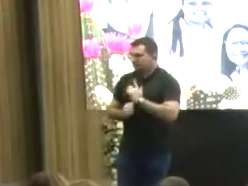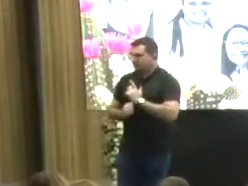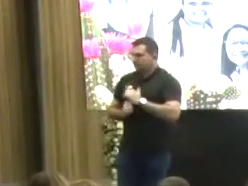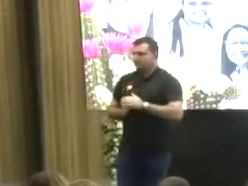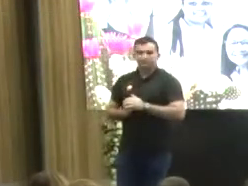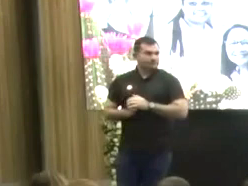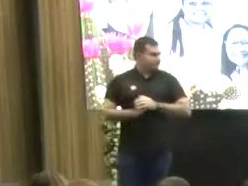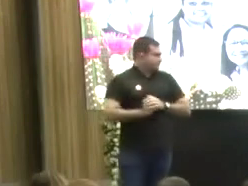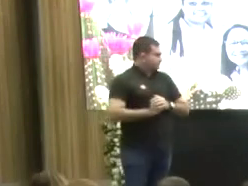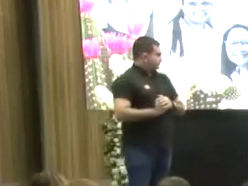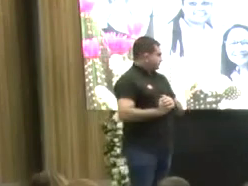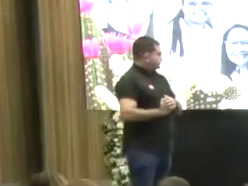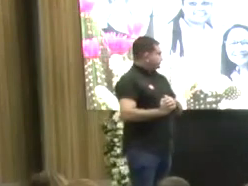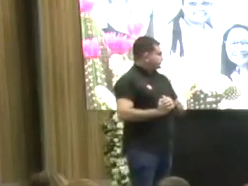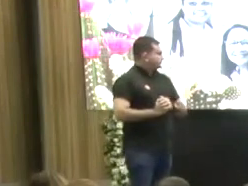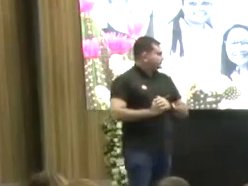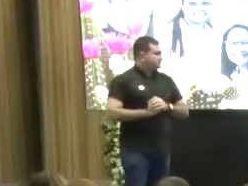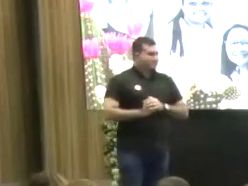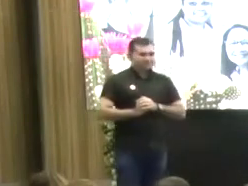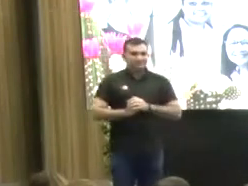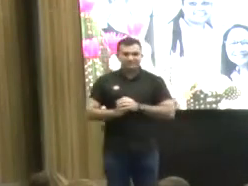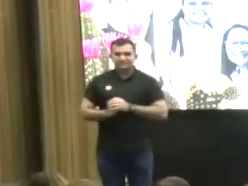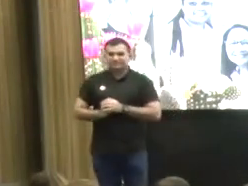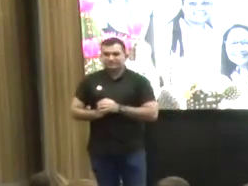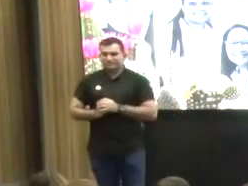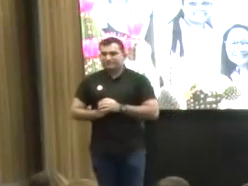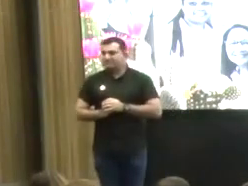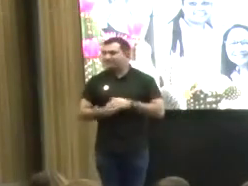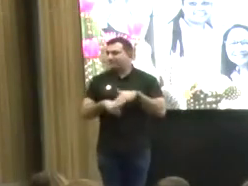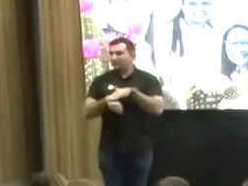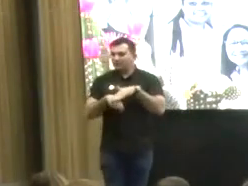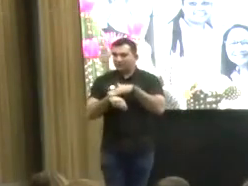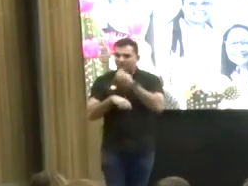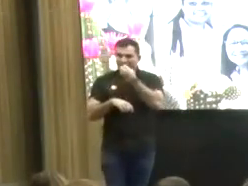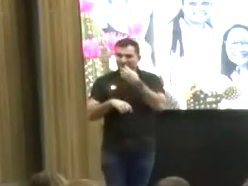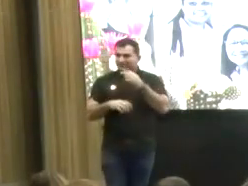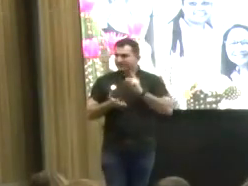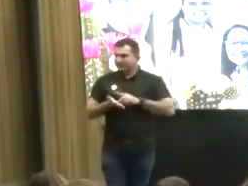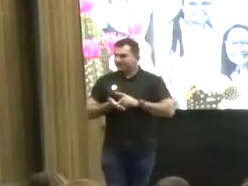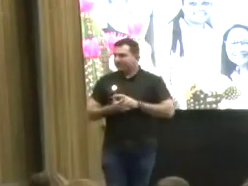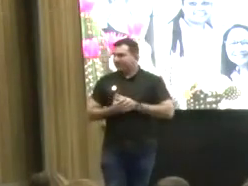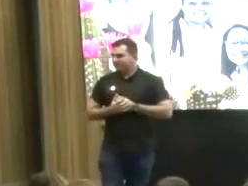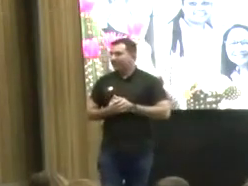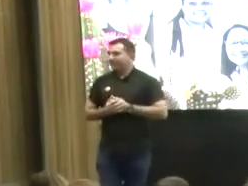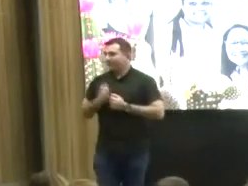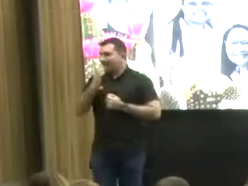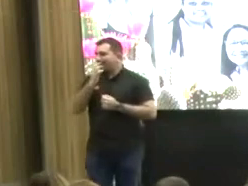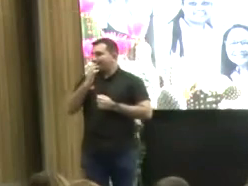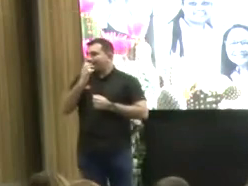um pouco do que pensou, porque, enfim, a conversa estava boa, né?